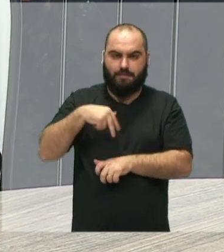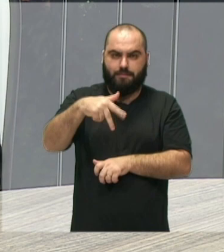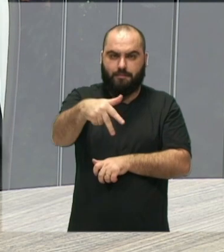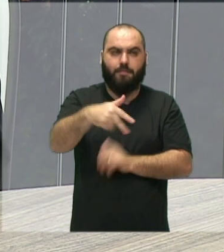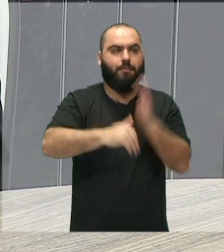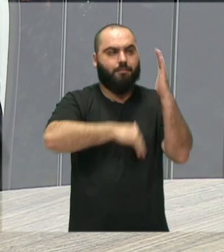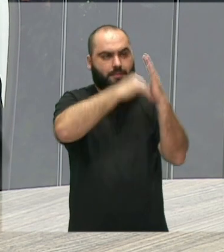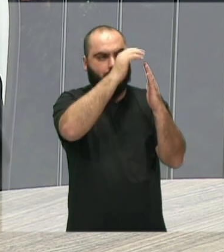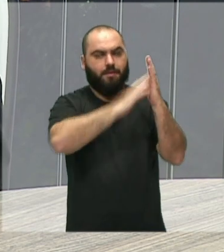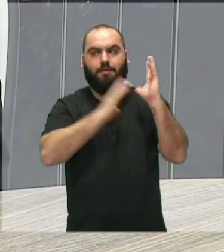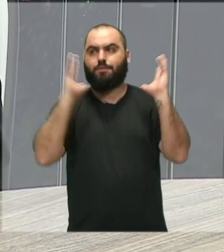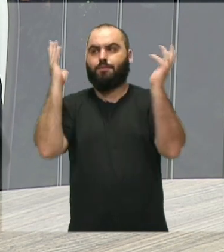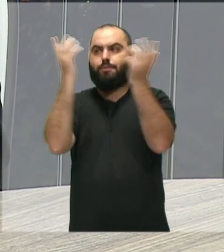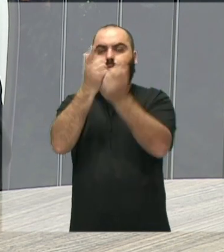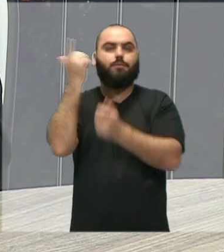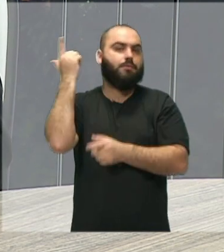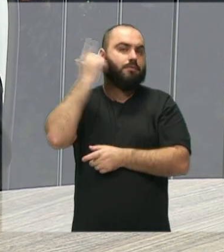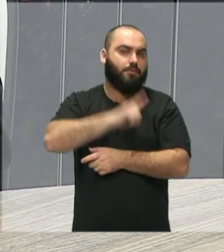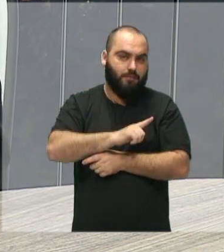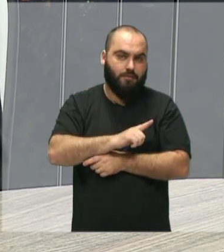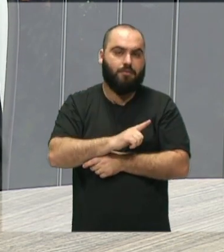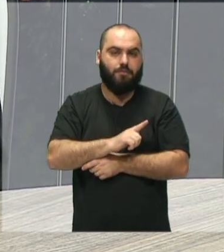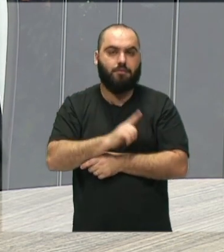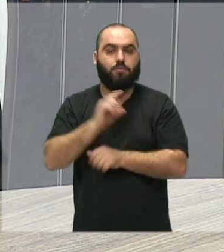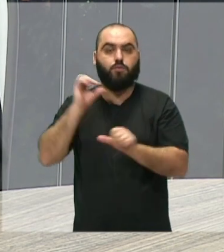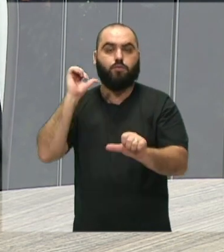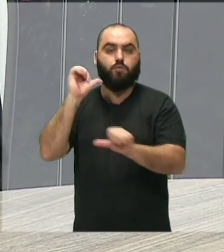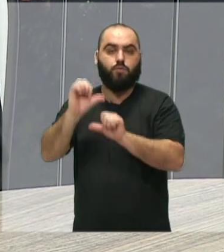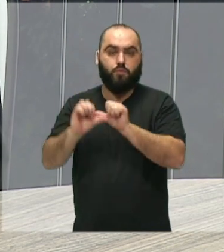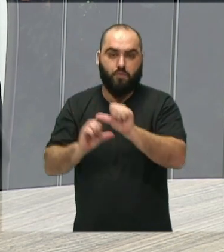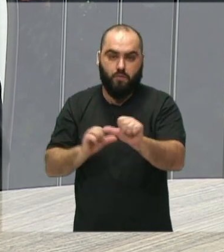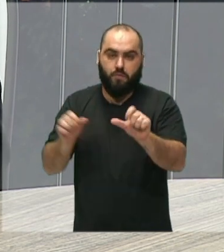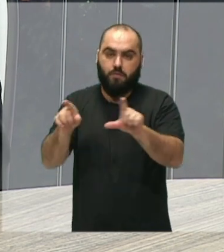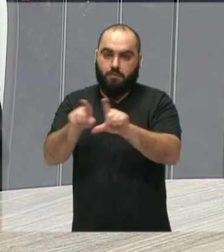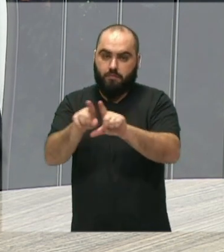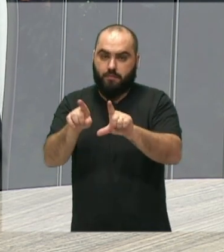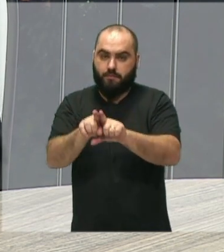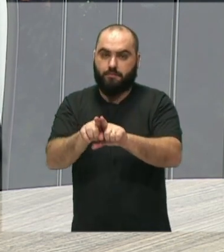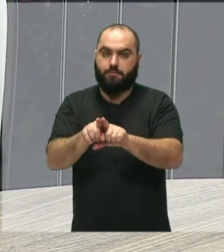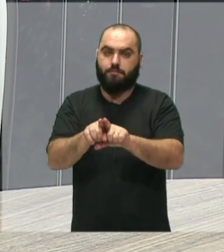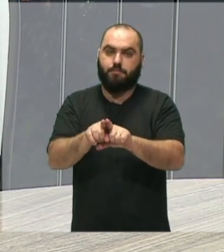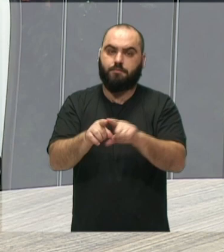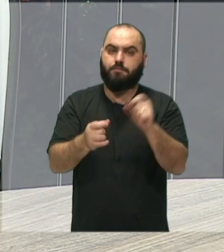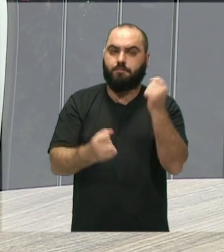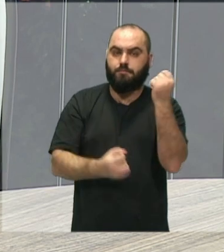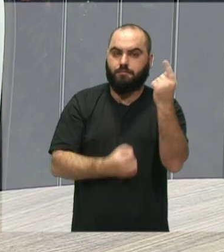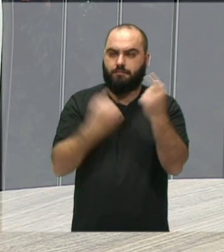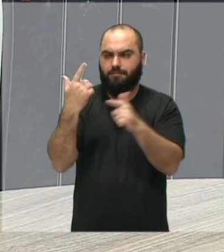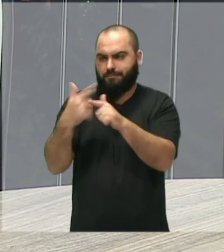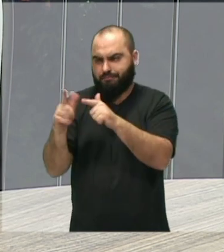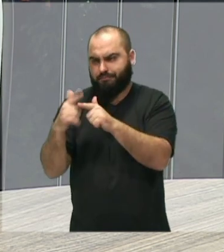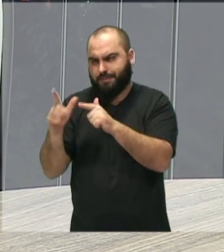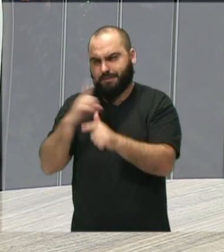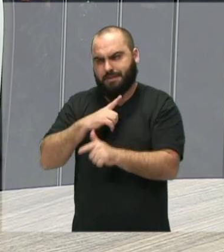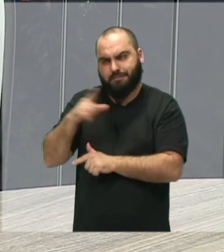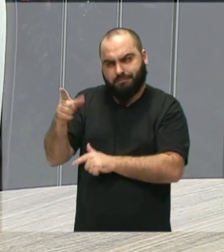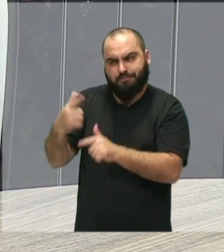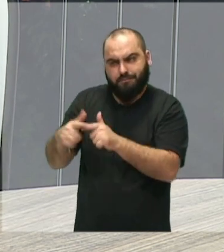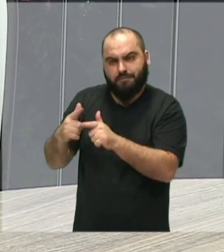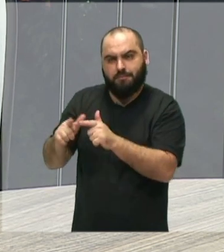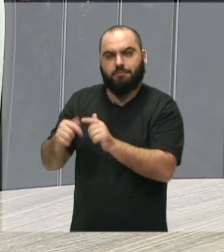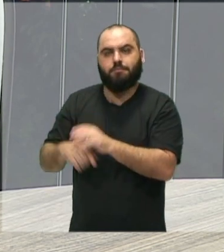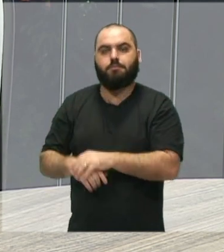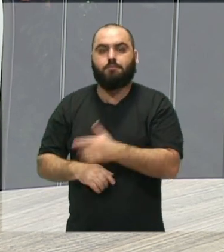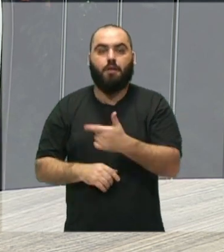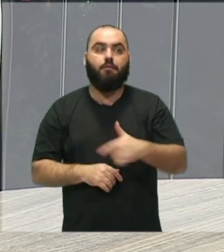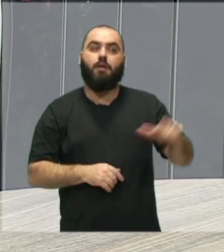também. E daí foi feita a troca de alguns problemas que tinha ali na estação, né? E vai ser